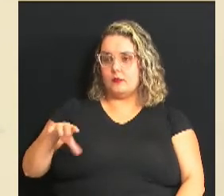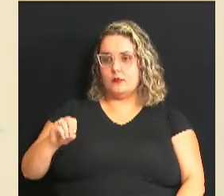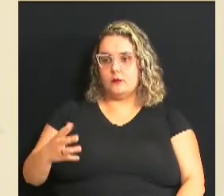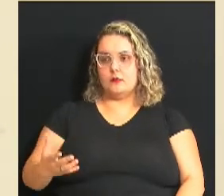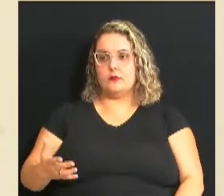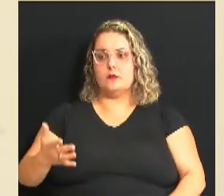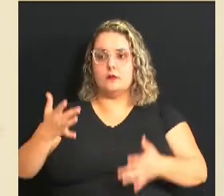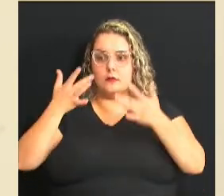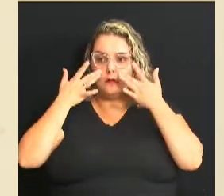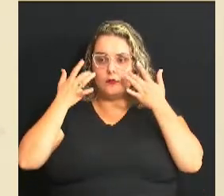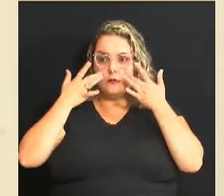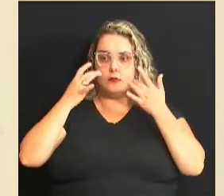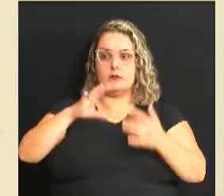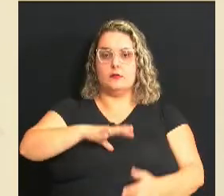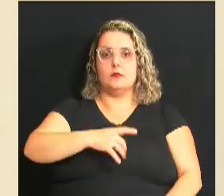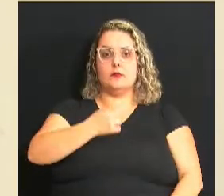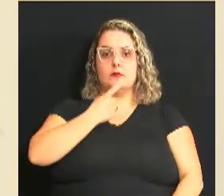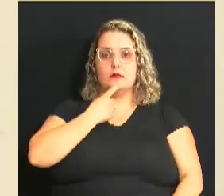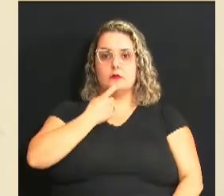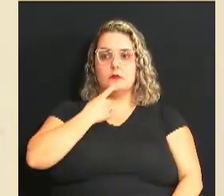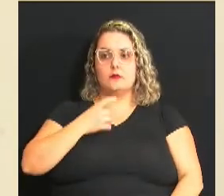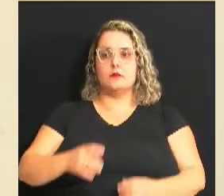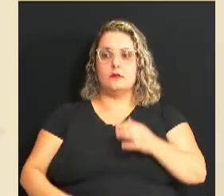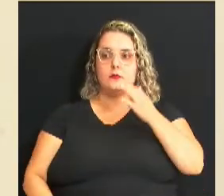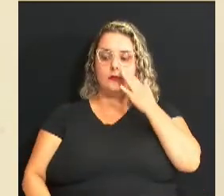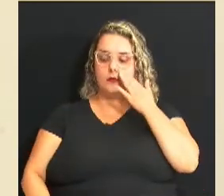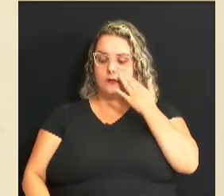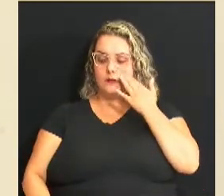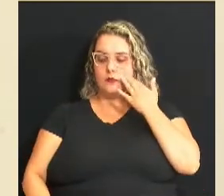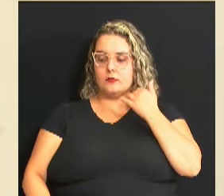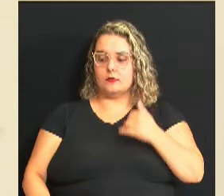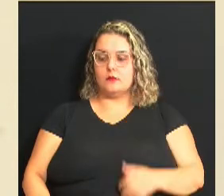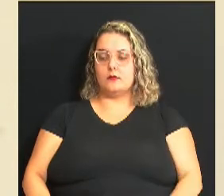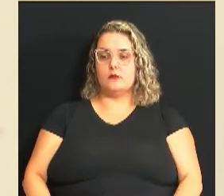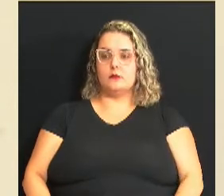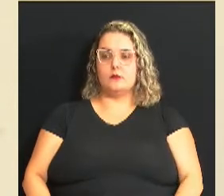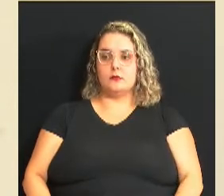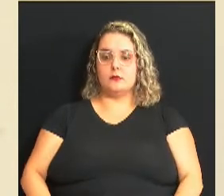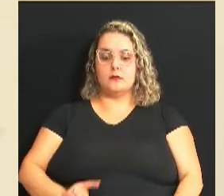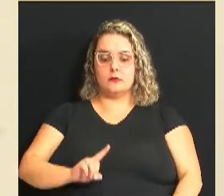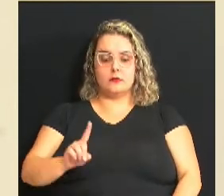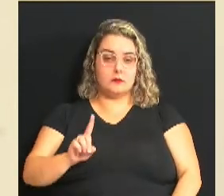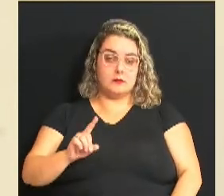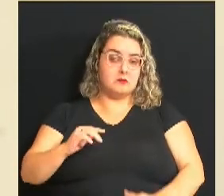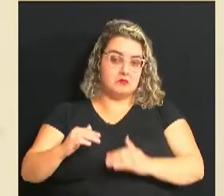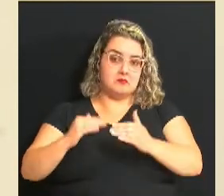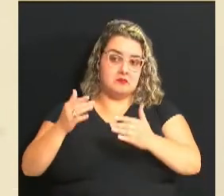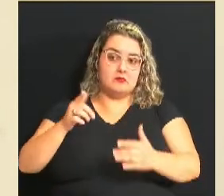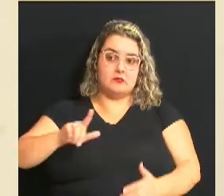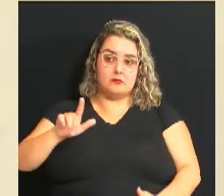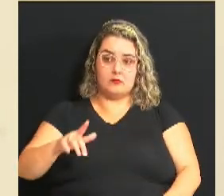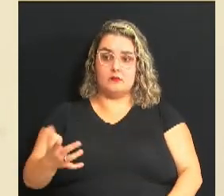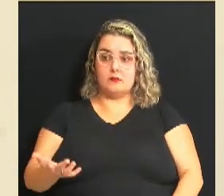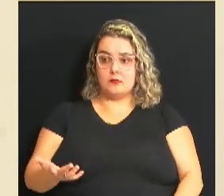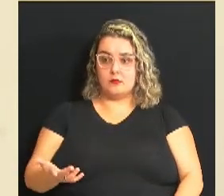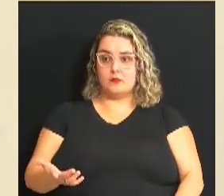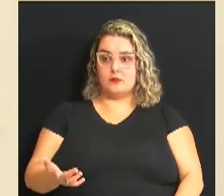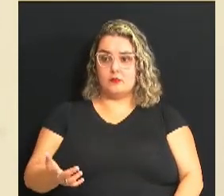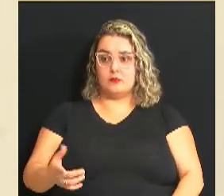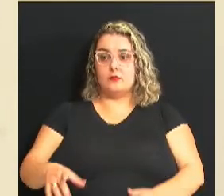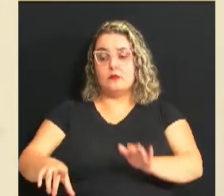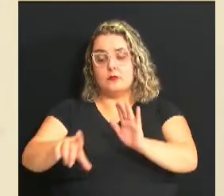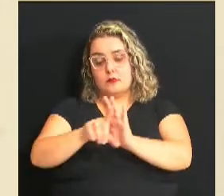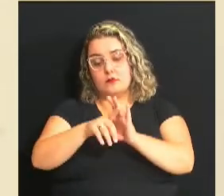na cidade de Campinas, que ela não deve prosperar. É lógico, é legítimo que todos